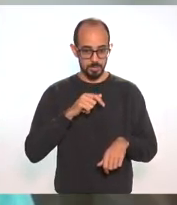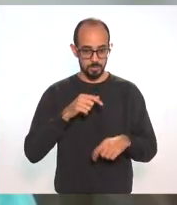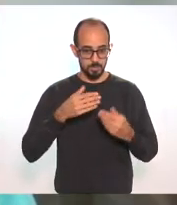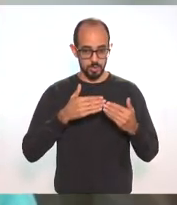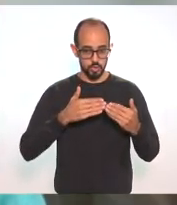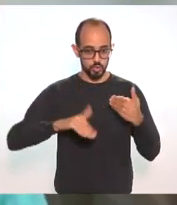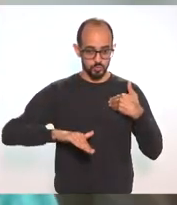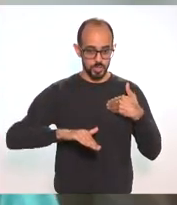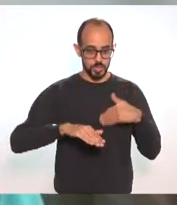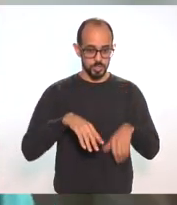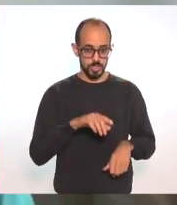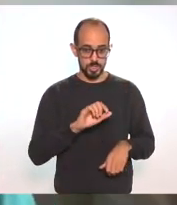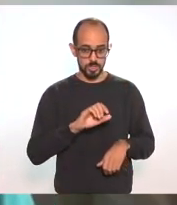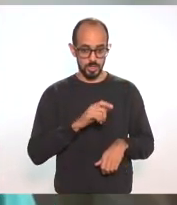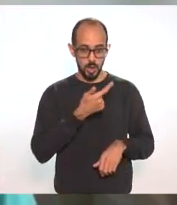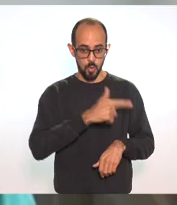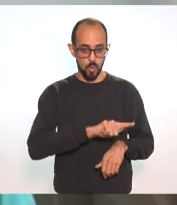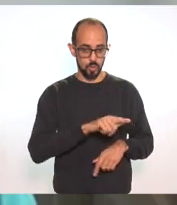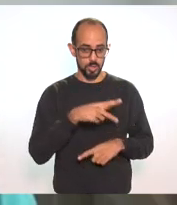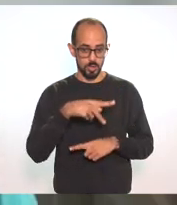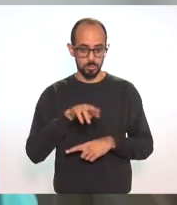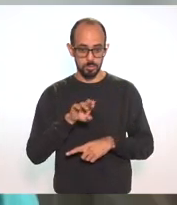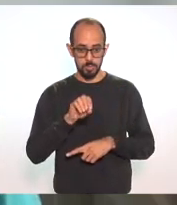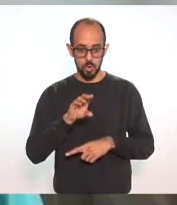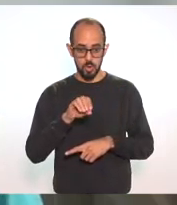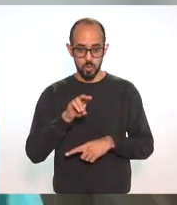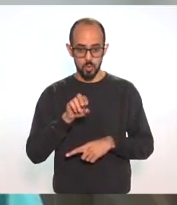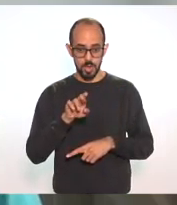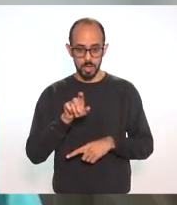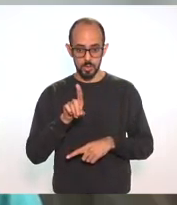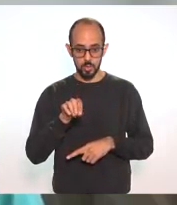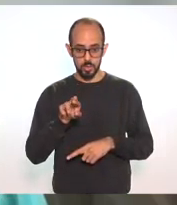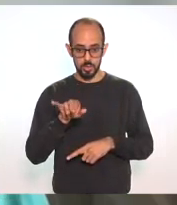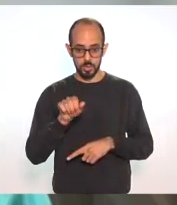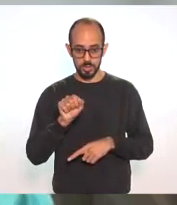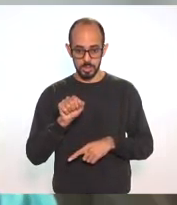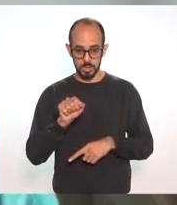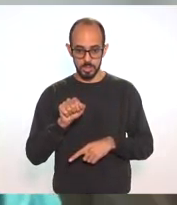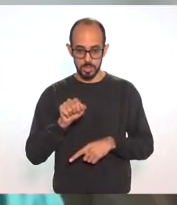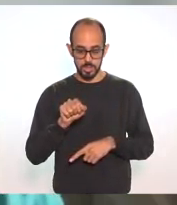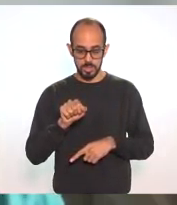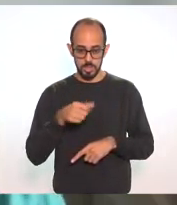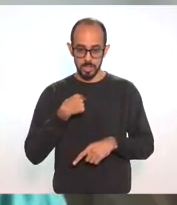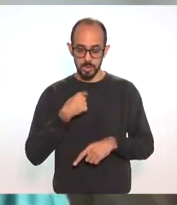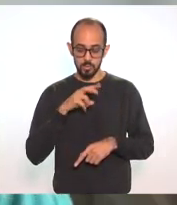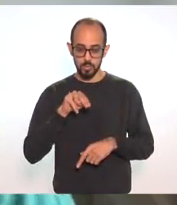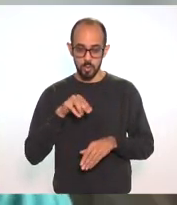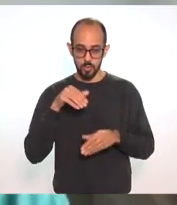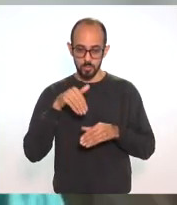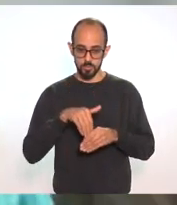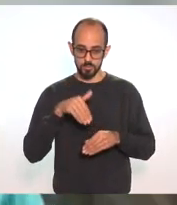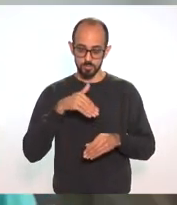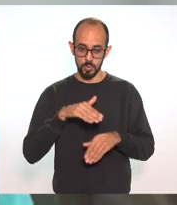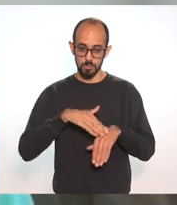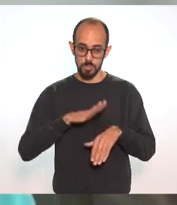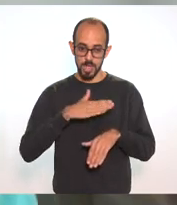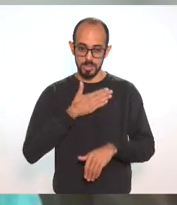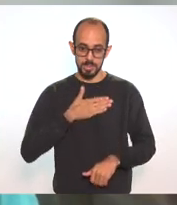Procuradoria-Geral do Estado, vou fazer o meu voto com mais satisfação ainda. Mais